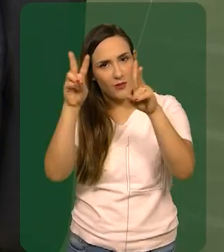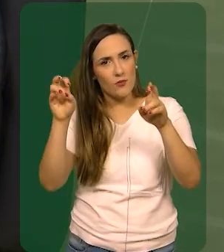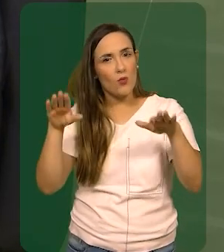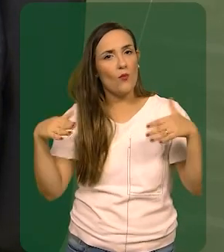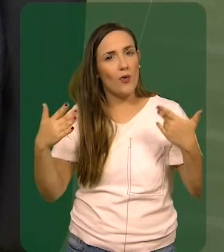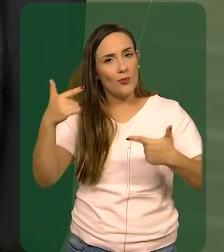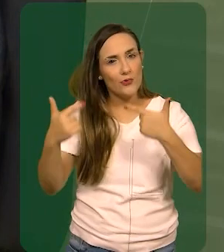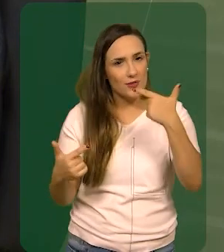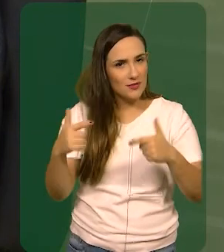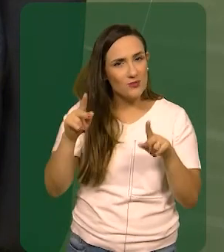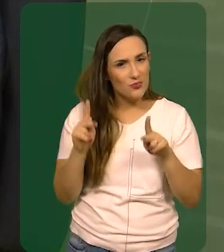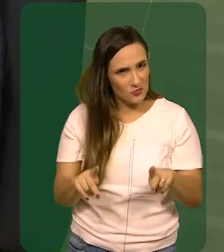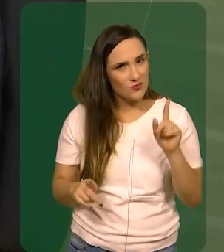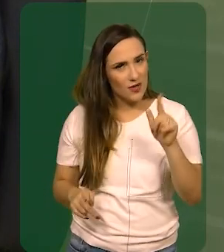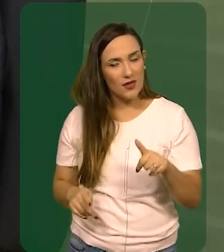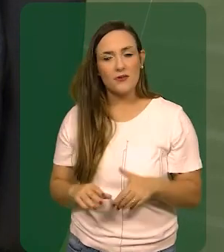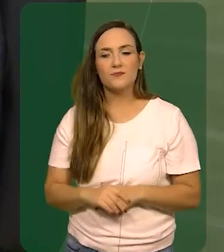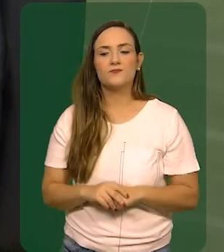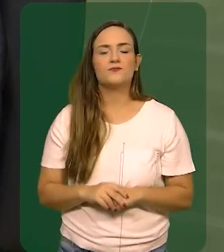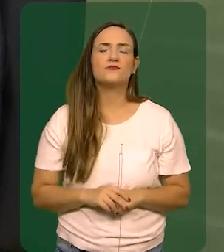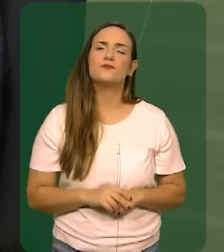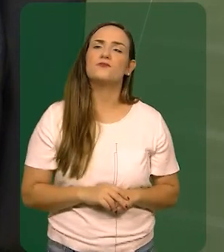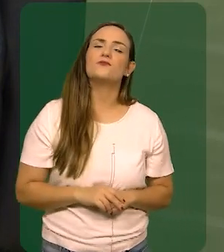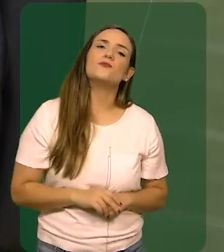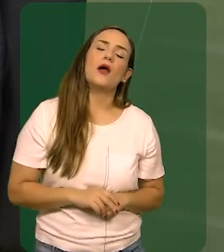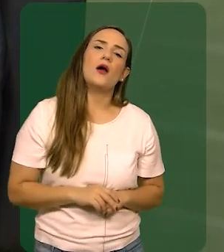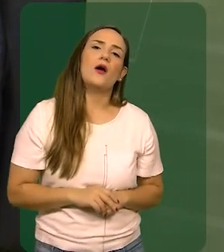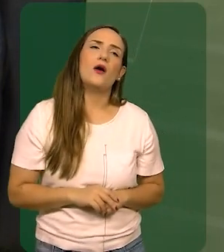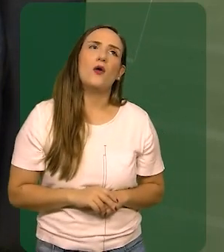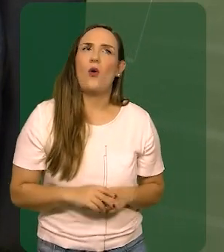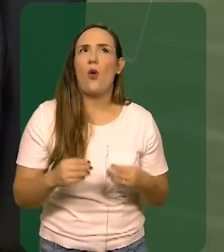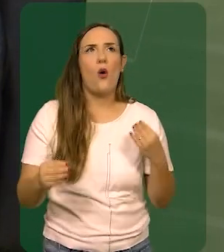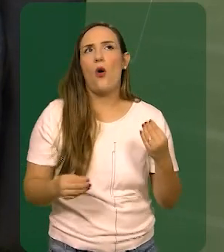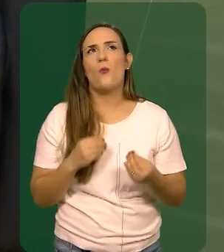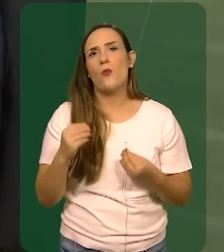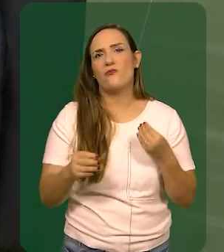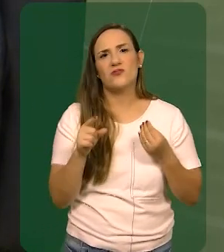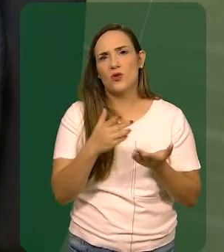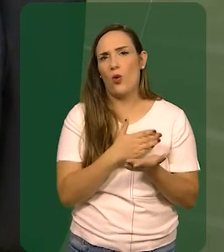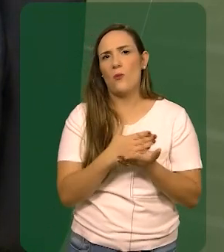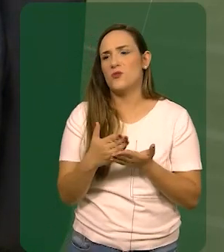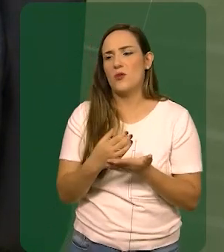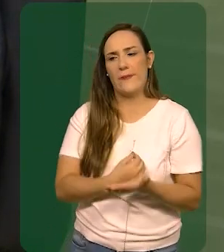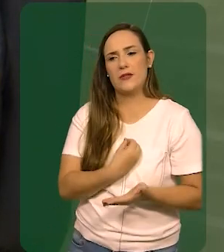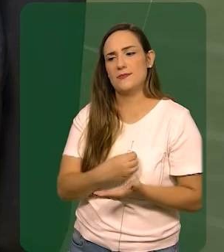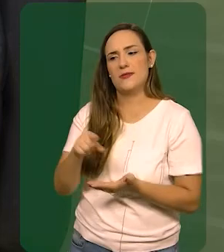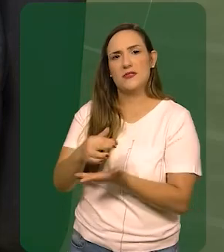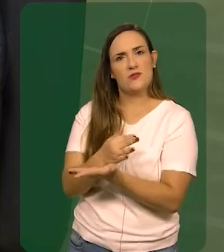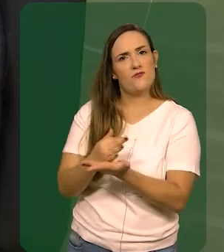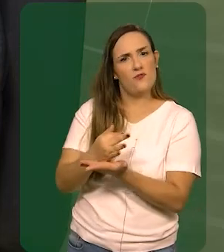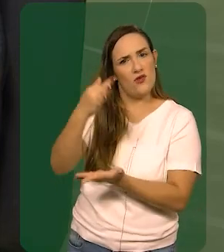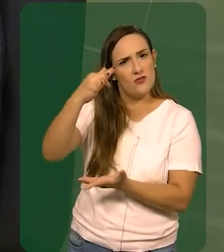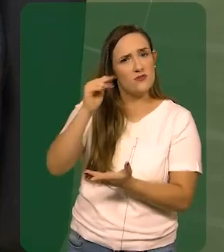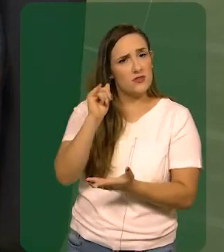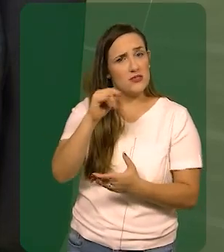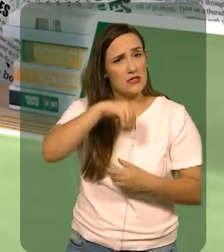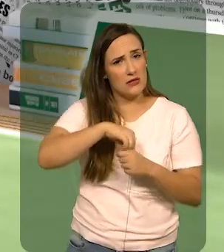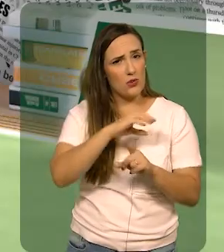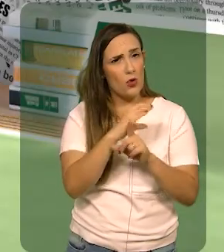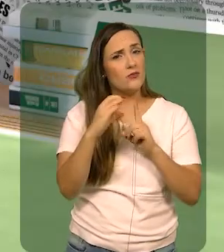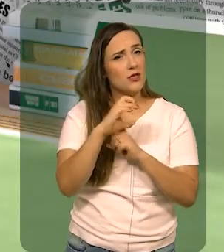as políticas públicas, né? Como que foi para você esse início nesse movimento lá na tua